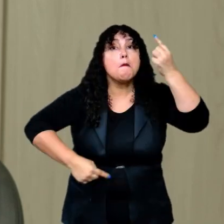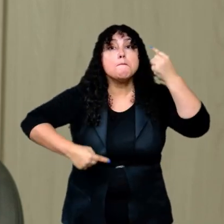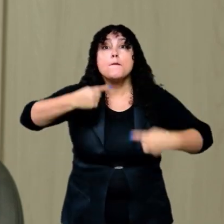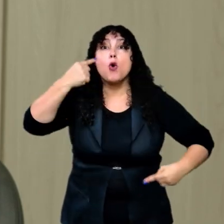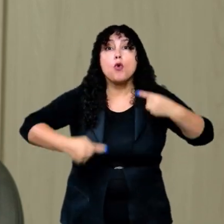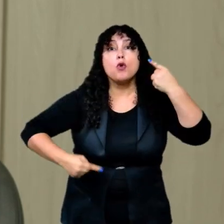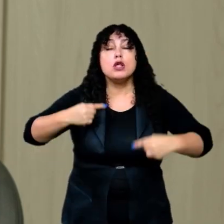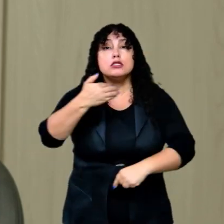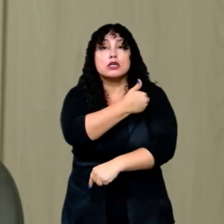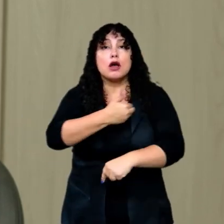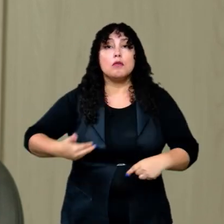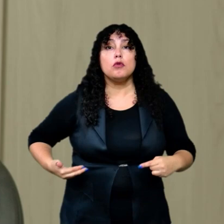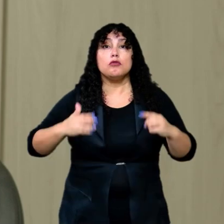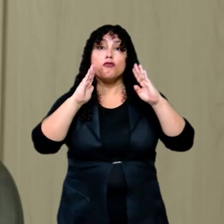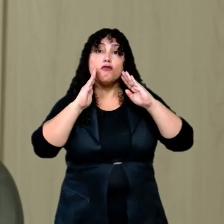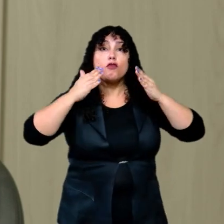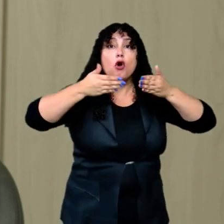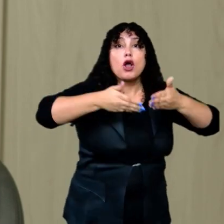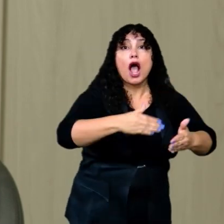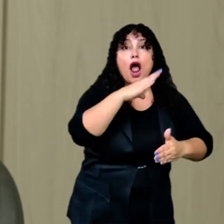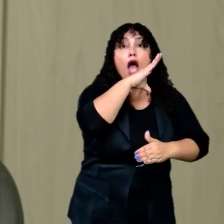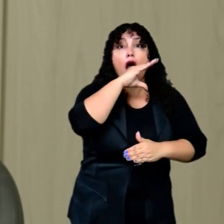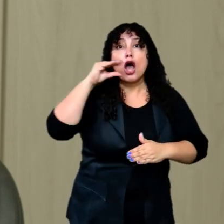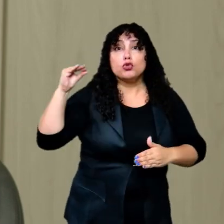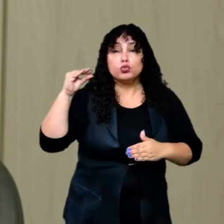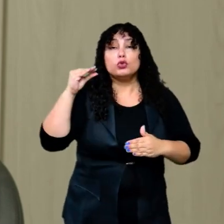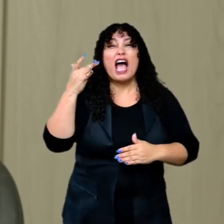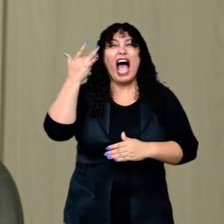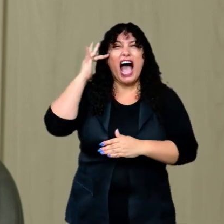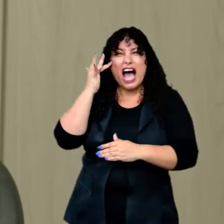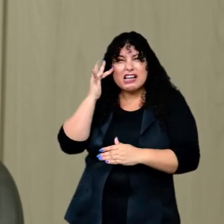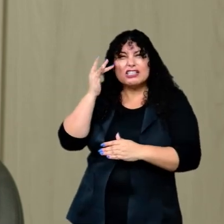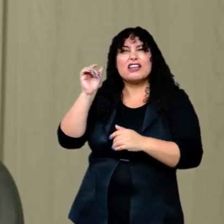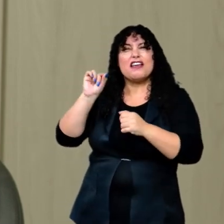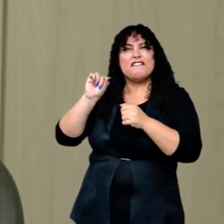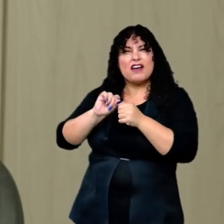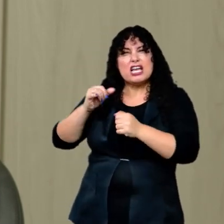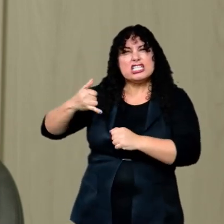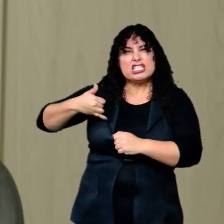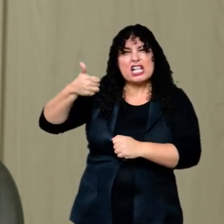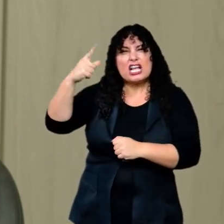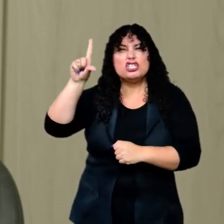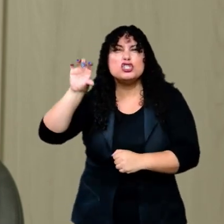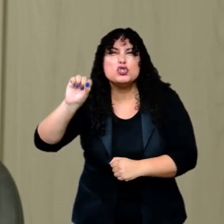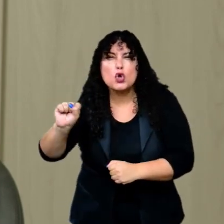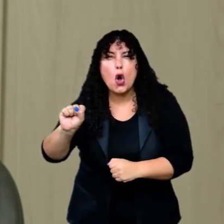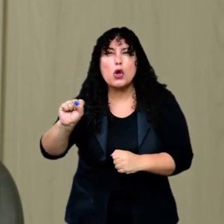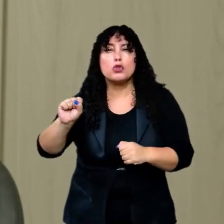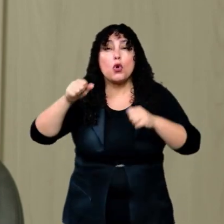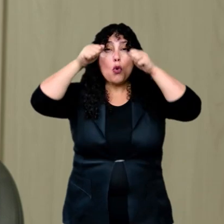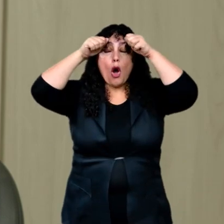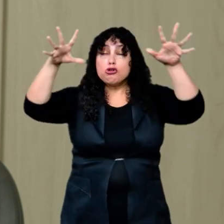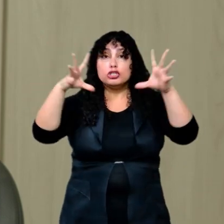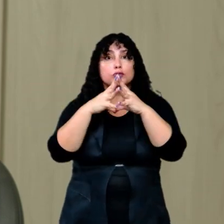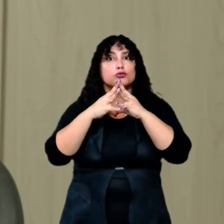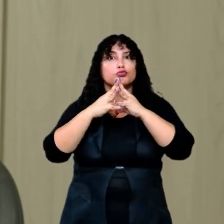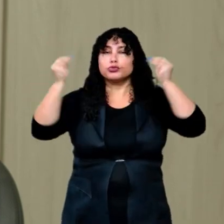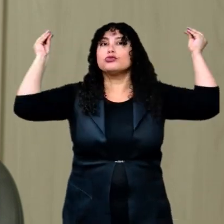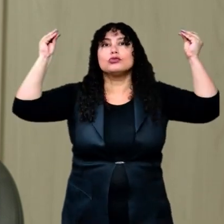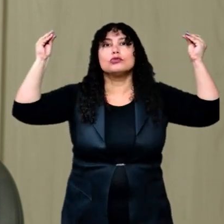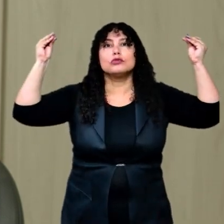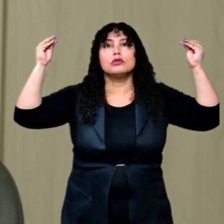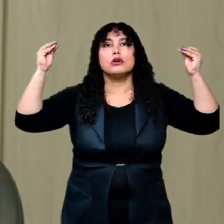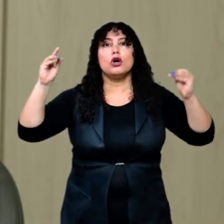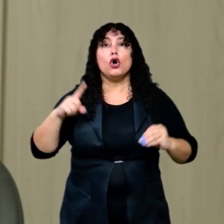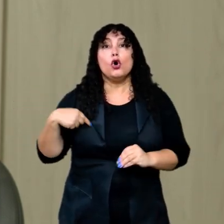políticas públicas para os adultos. A gente acha que faz 18 anos e, puf, o autismo some. Por exemplo,